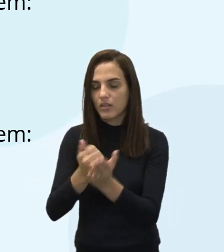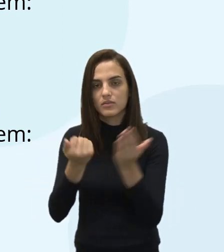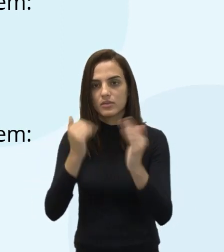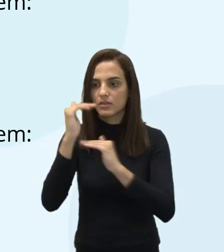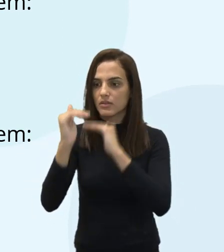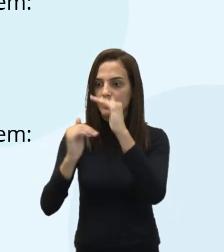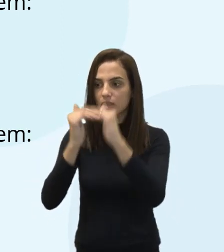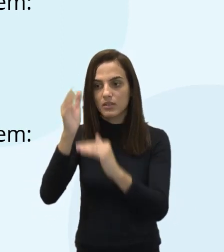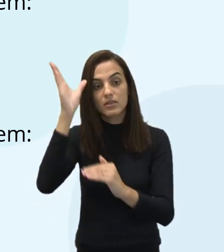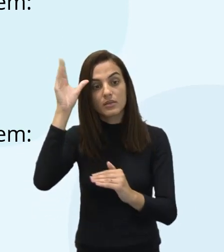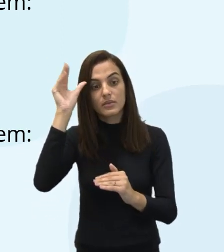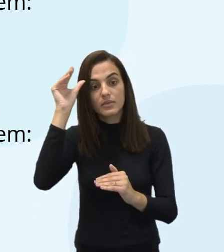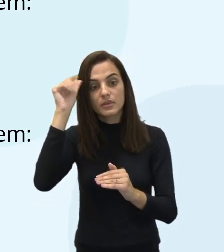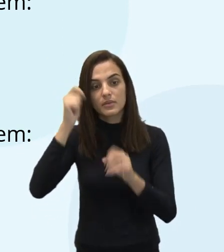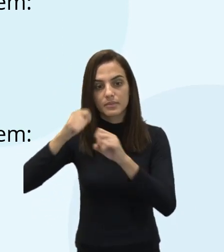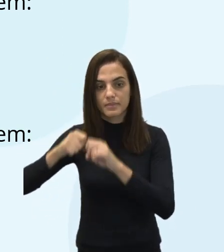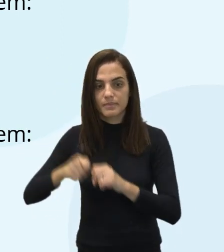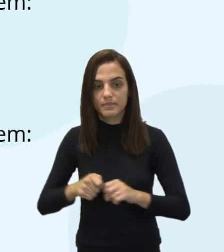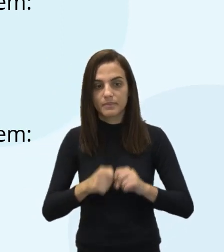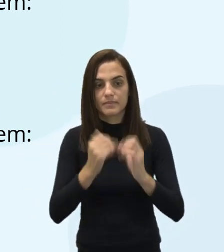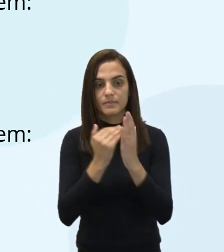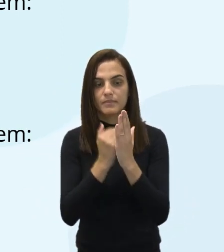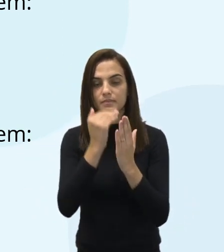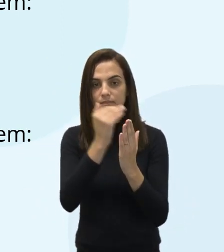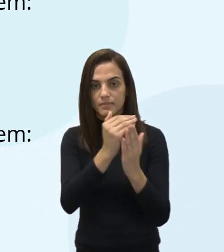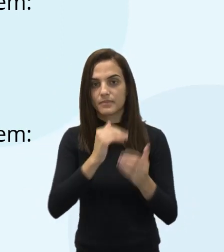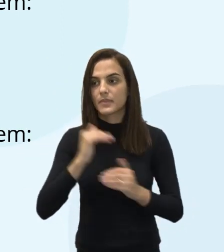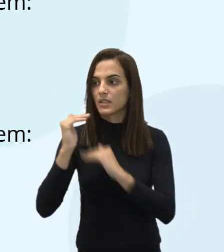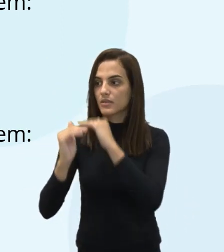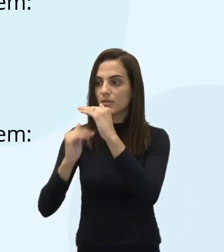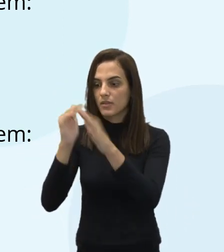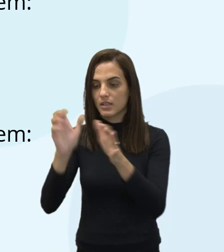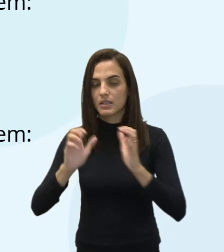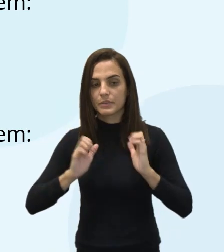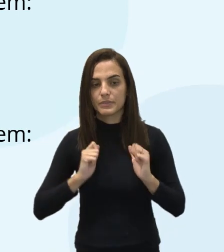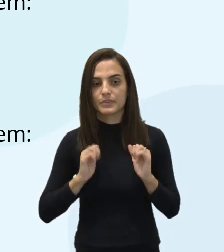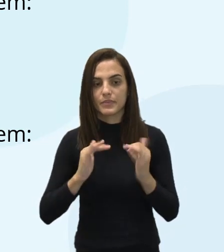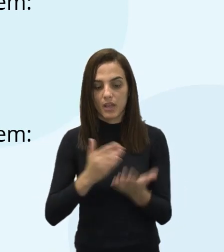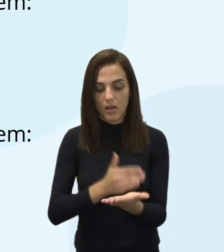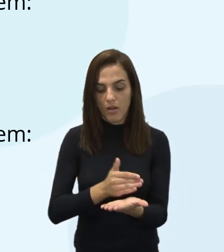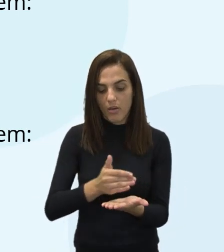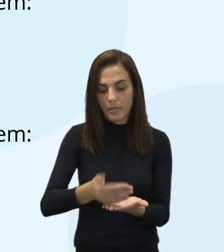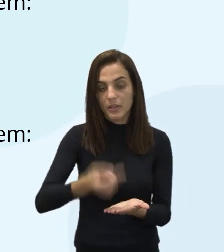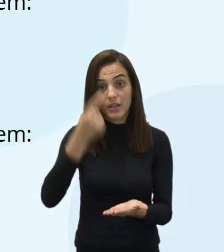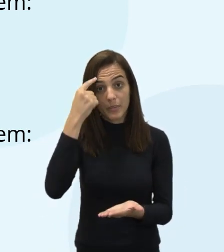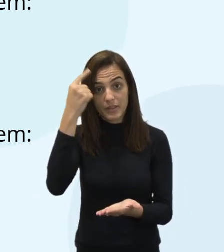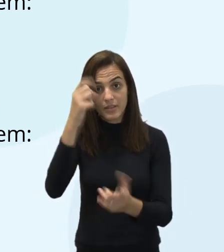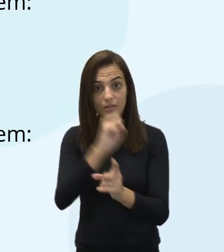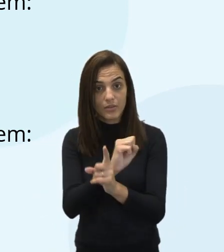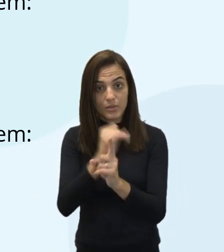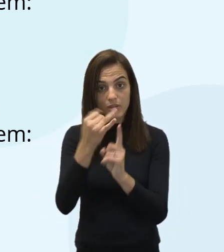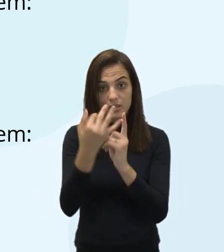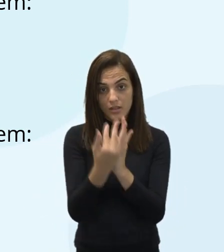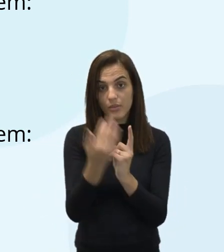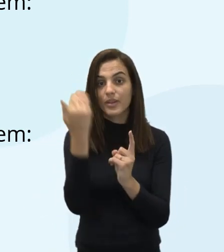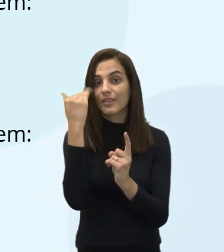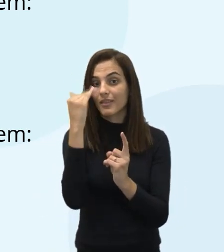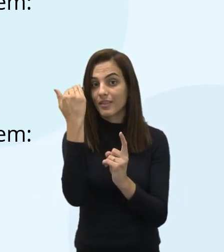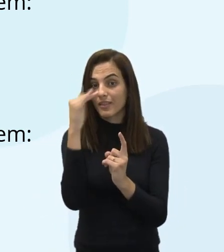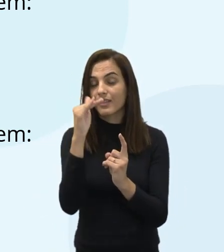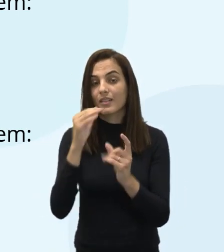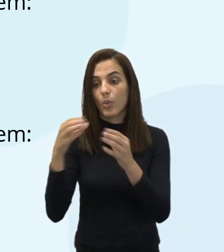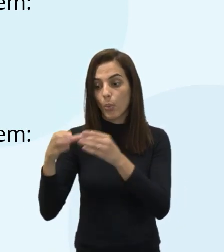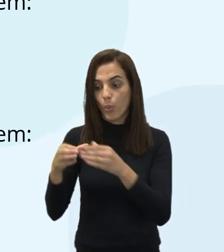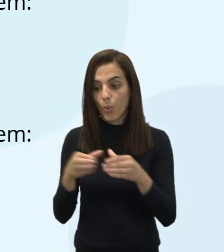capacidade de aprender a fazer, né? Vai desenvolver essa iniciativa, começar a pensar no social, começar a entender o espírito